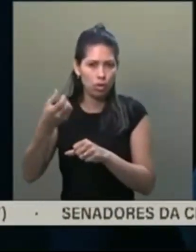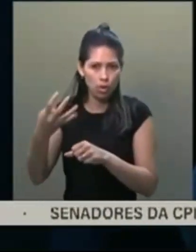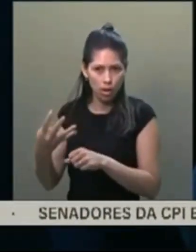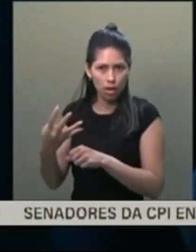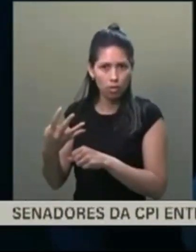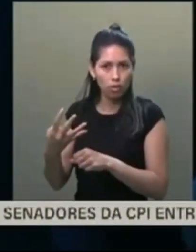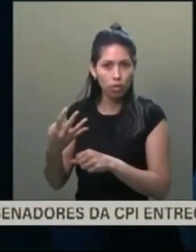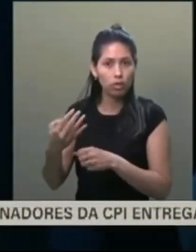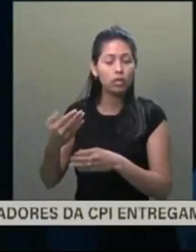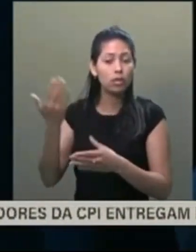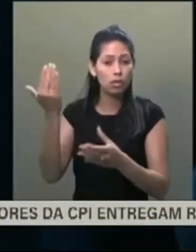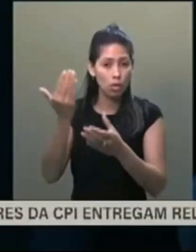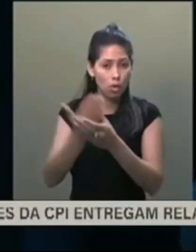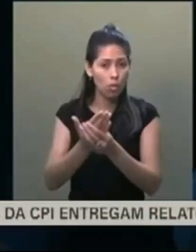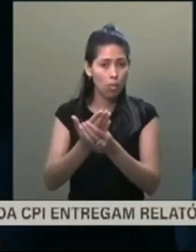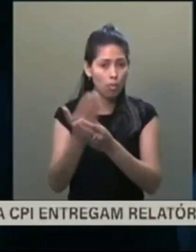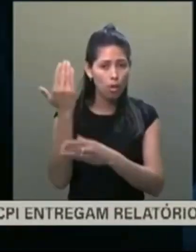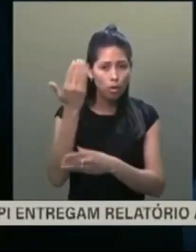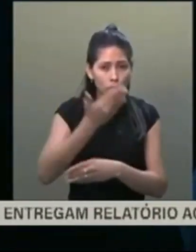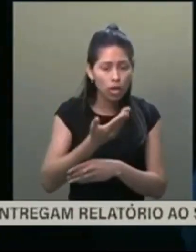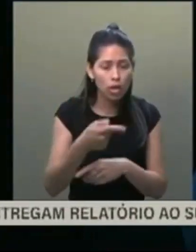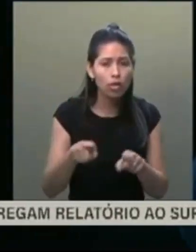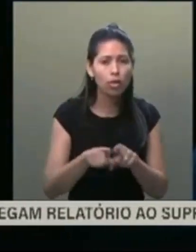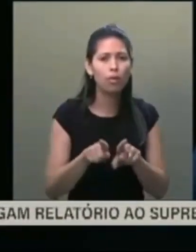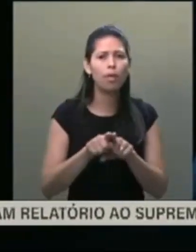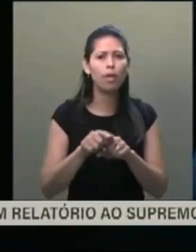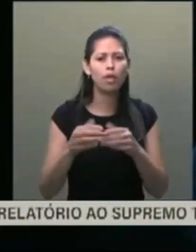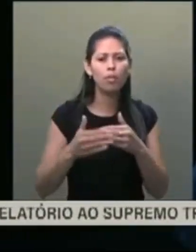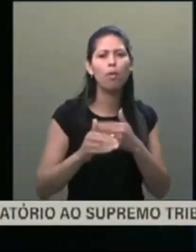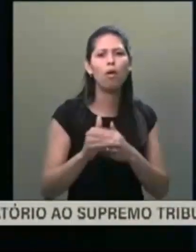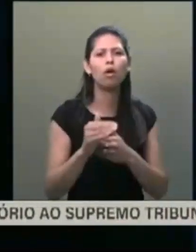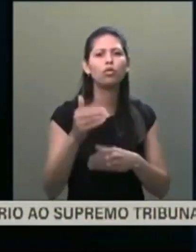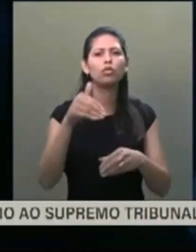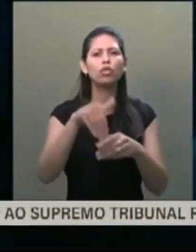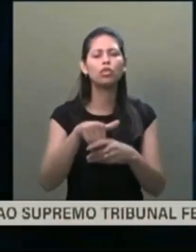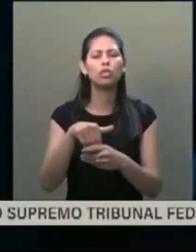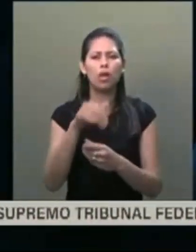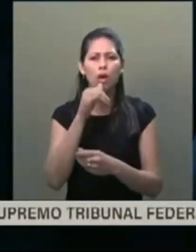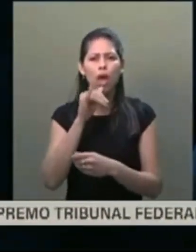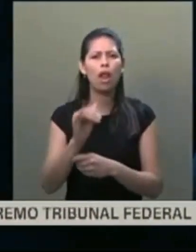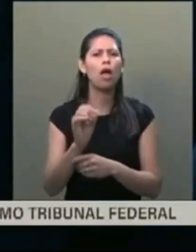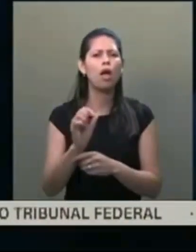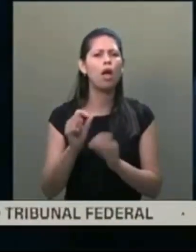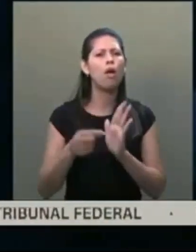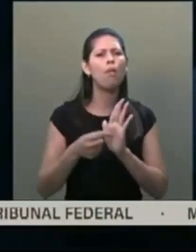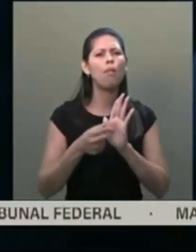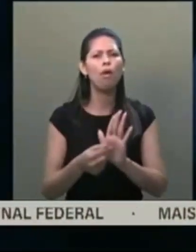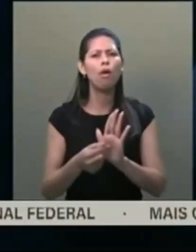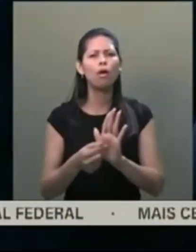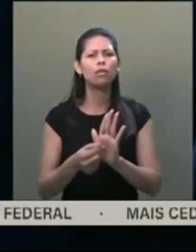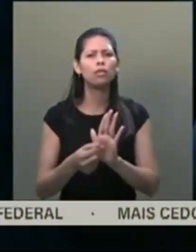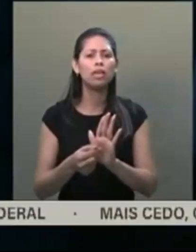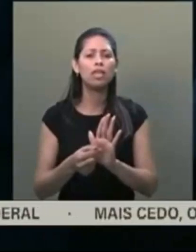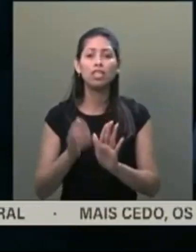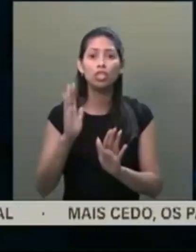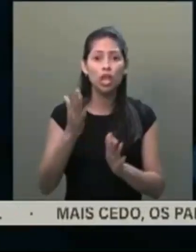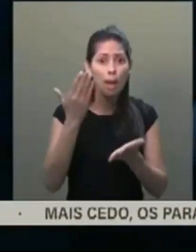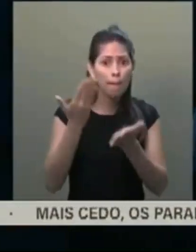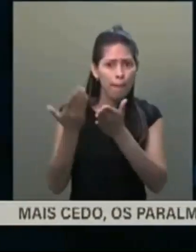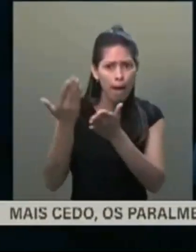processo AE, ação eleitoral, tem número. Nesta urna foram